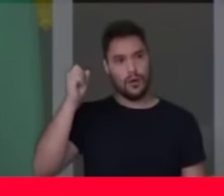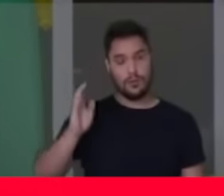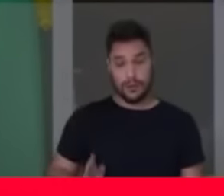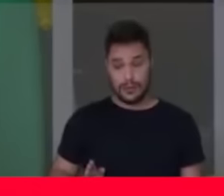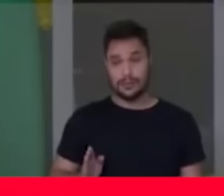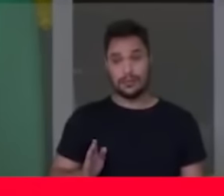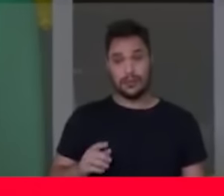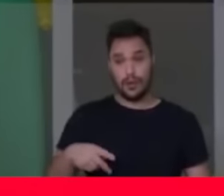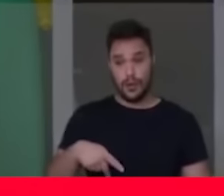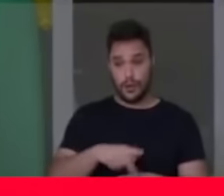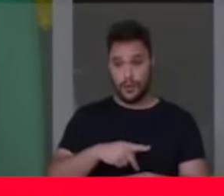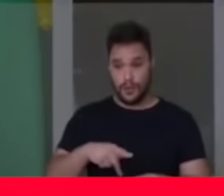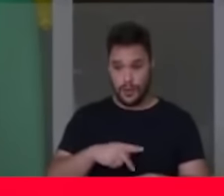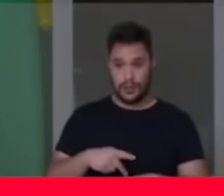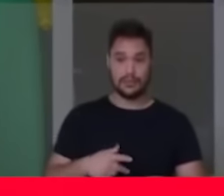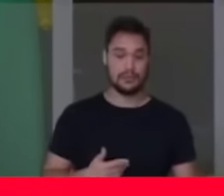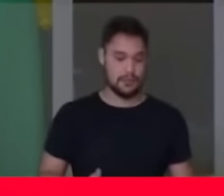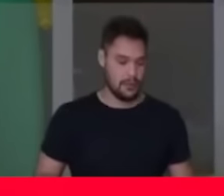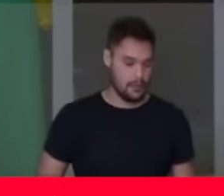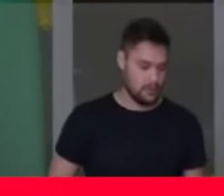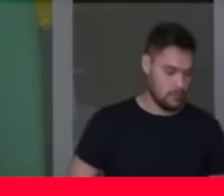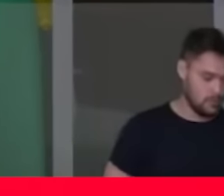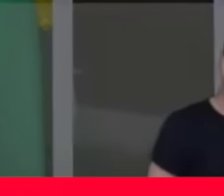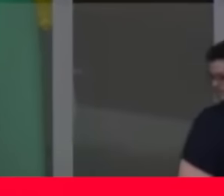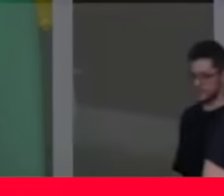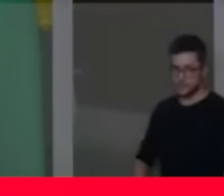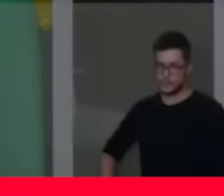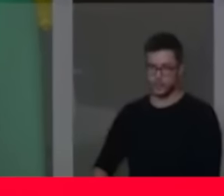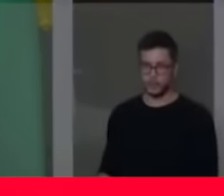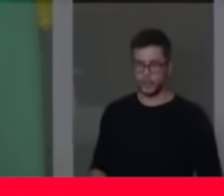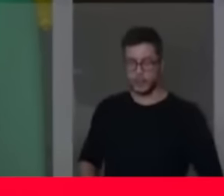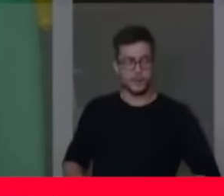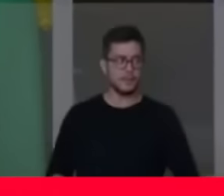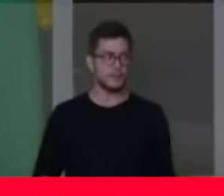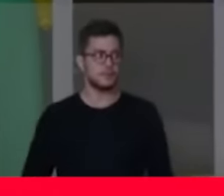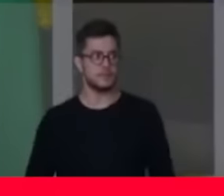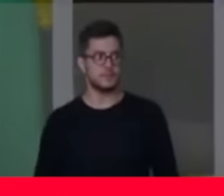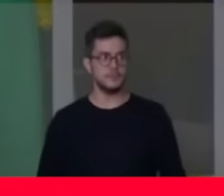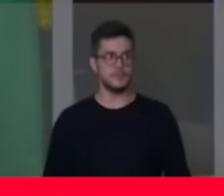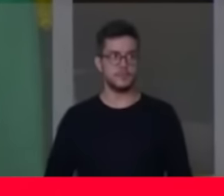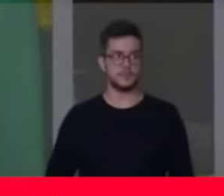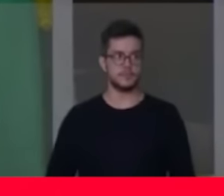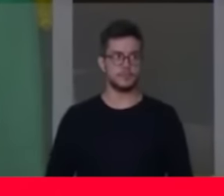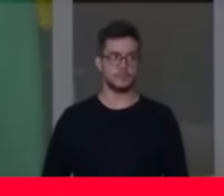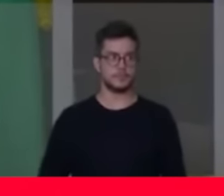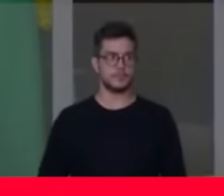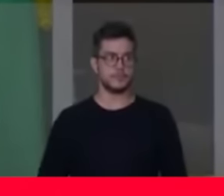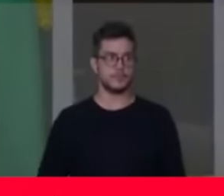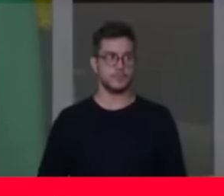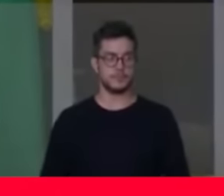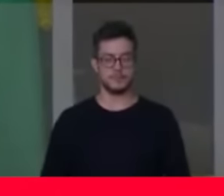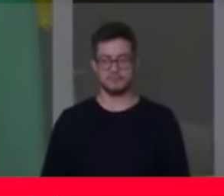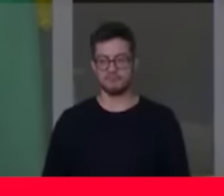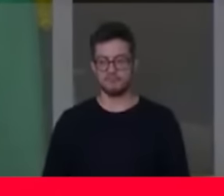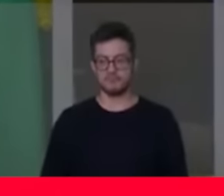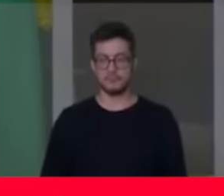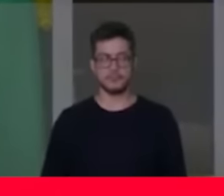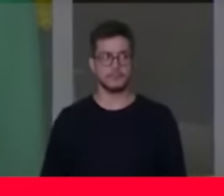que o país entre em crises diplomáticas nunca antes vistas. Por exemplo, os ataques a